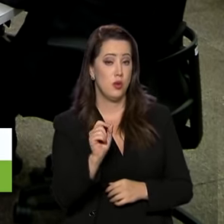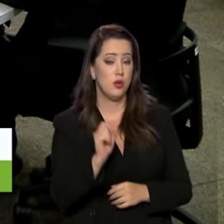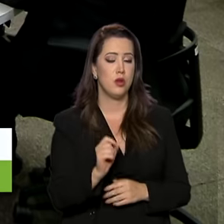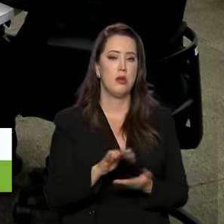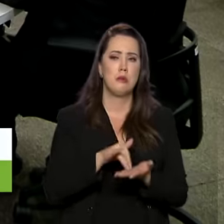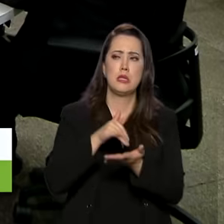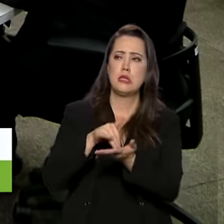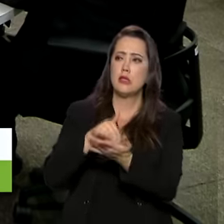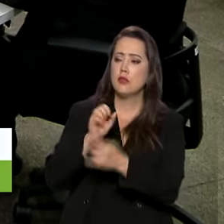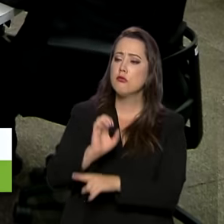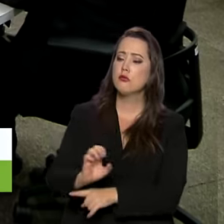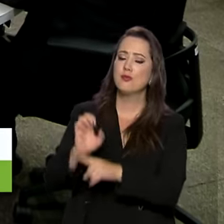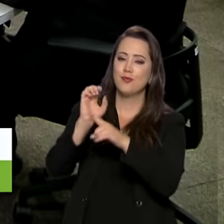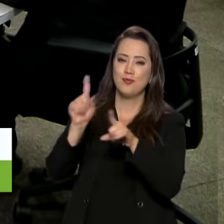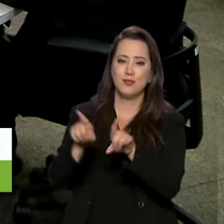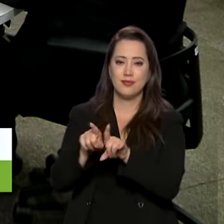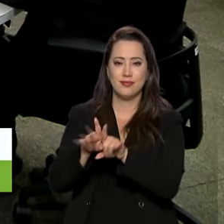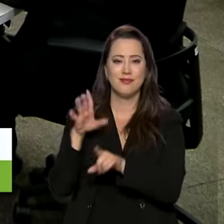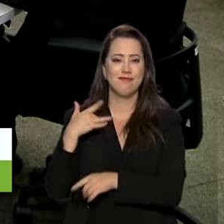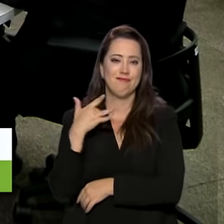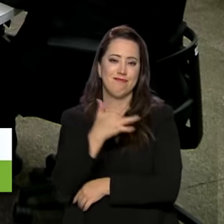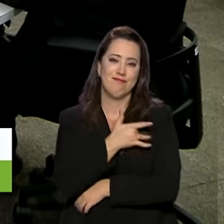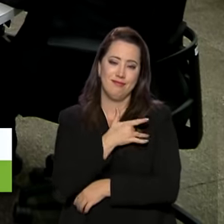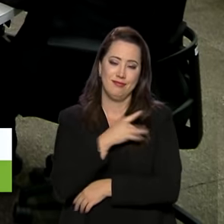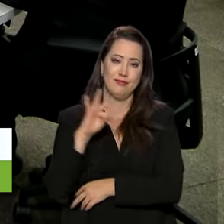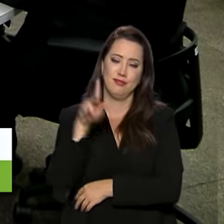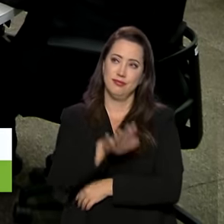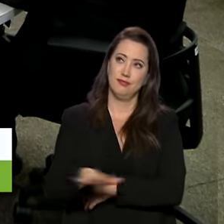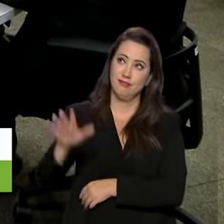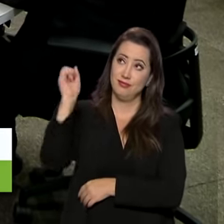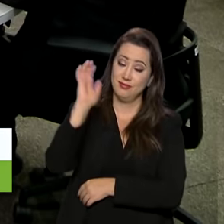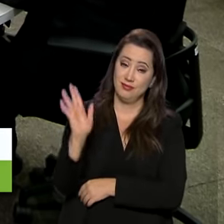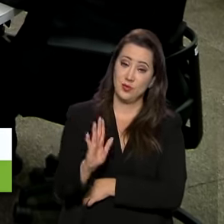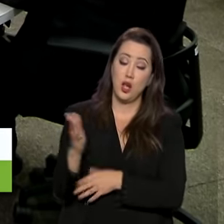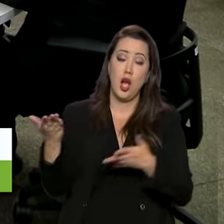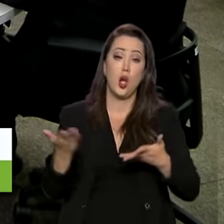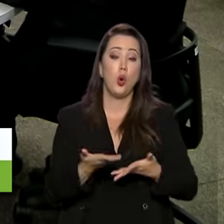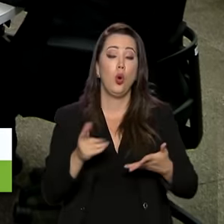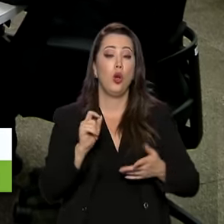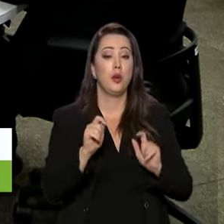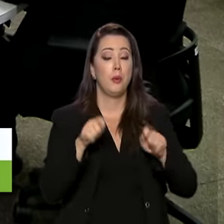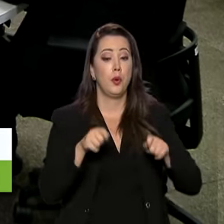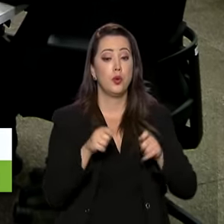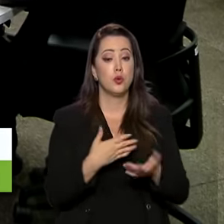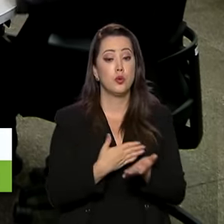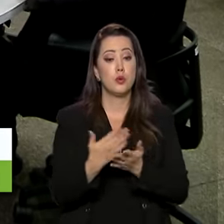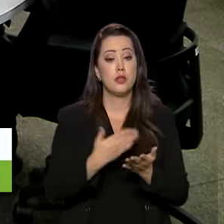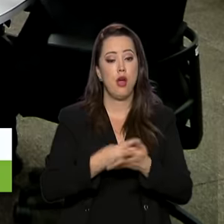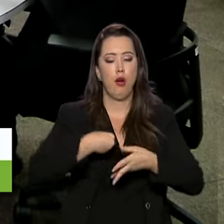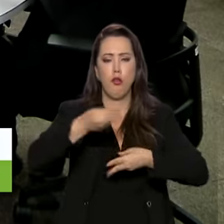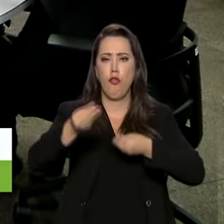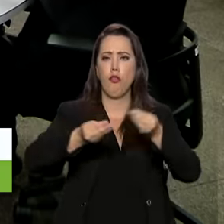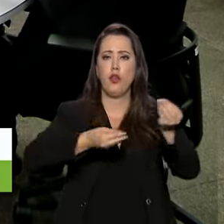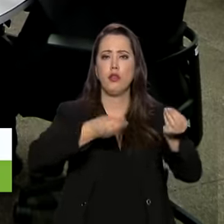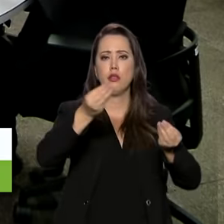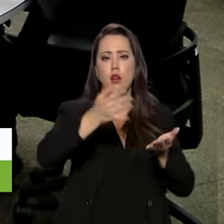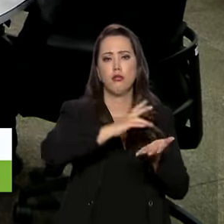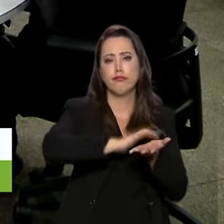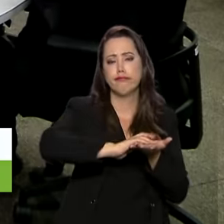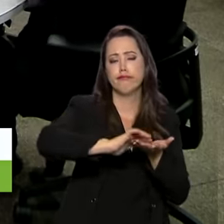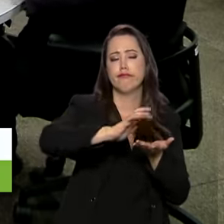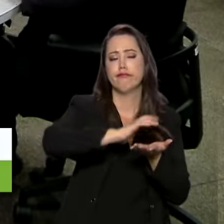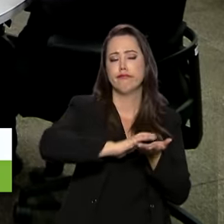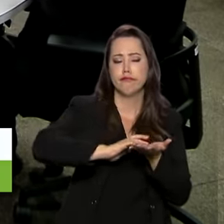para secretarias Estaduais de saúde de todo o país agora o órgão vai iniciar a distribuição dos exemplares